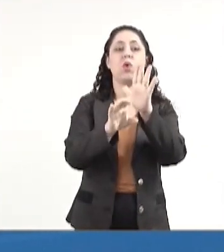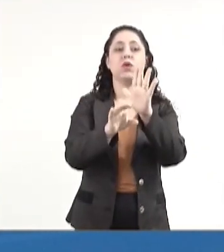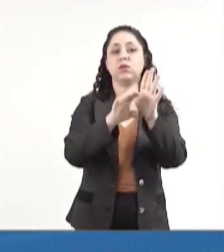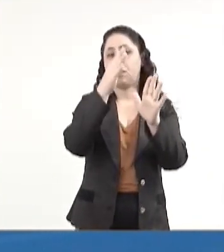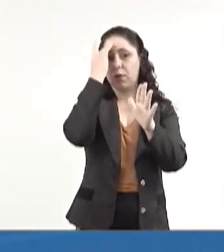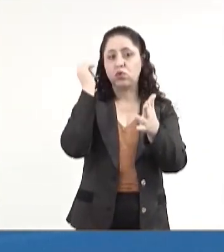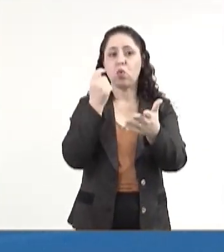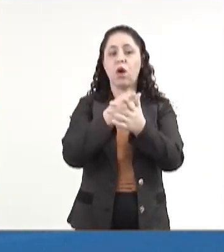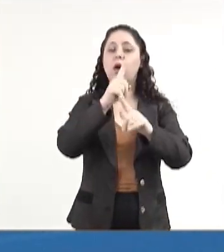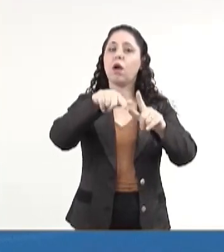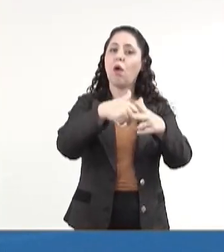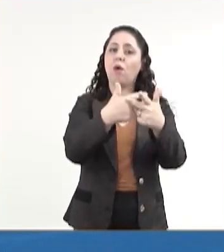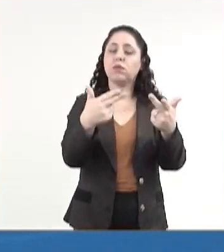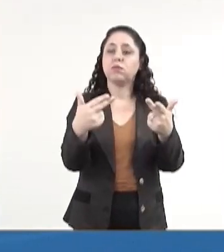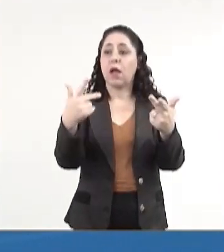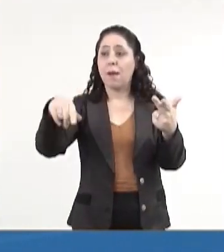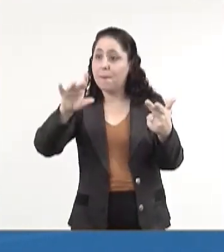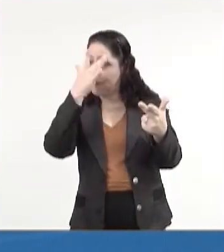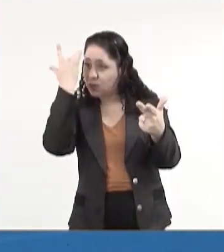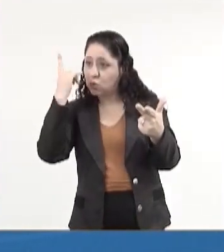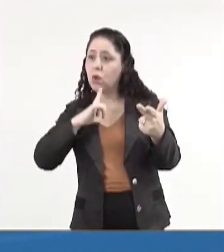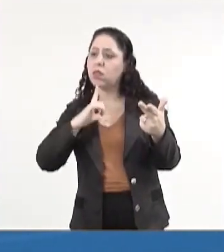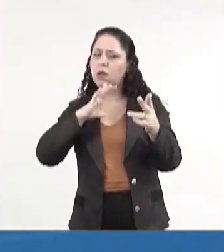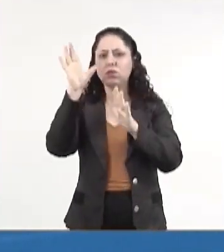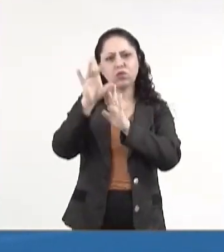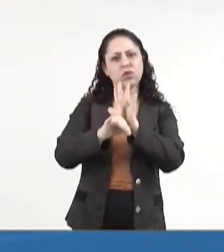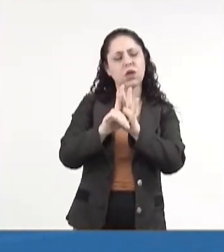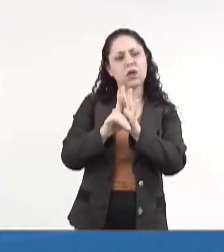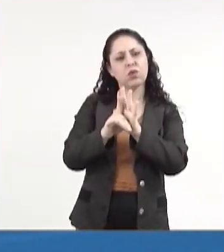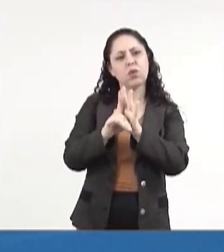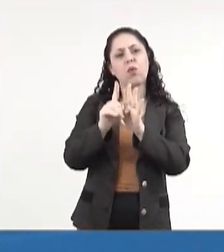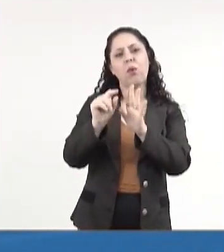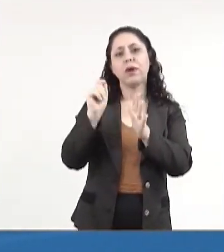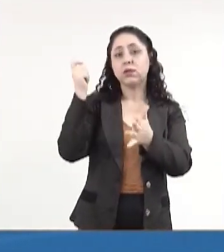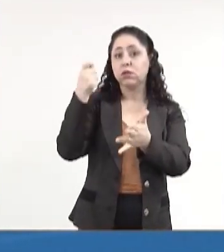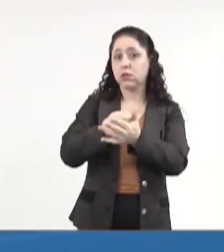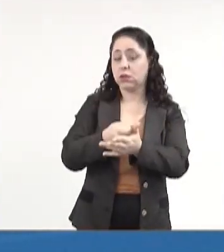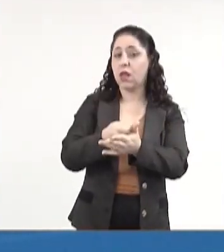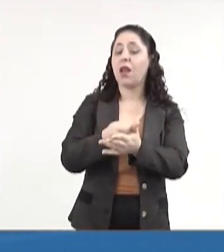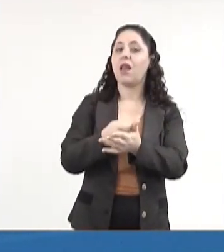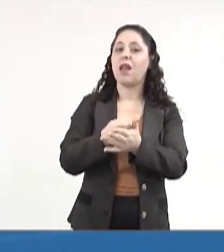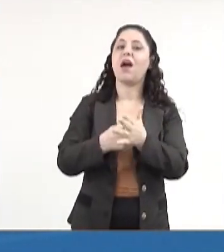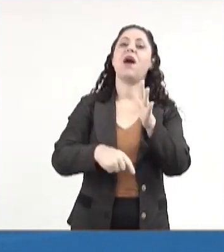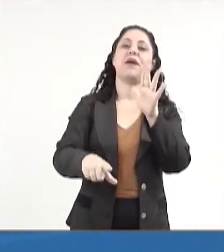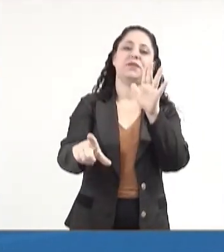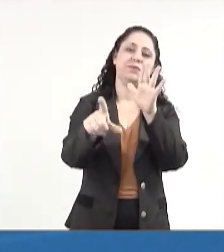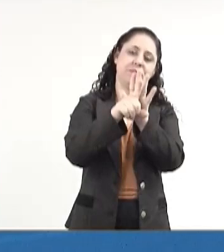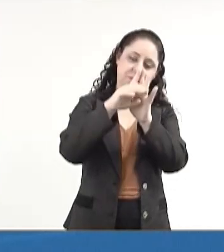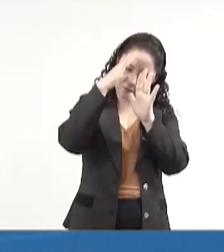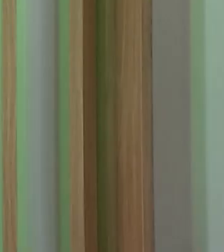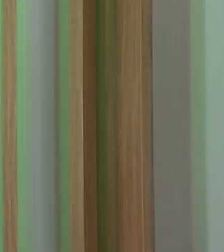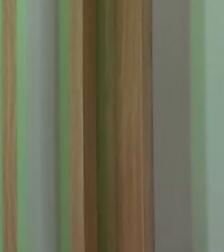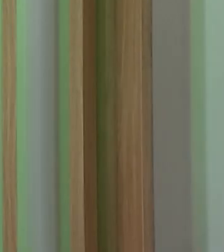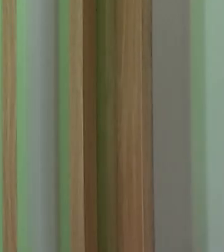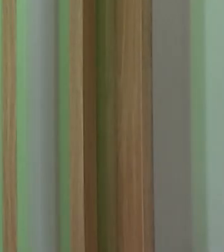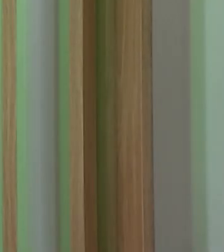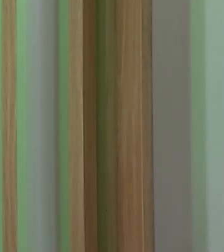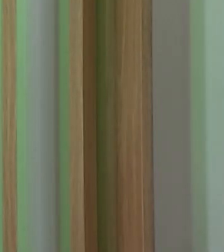de Defesa do Consumidor para que o consumidor tenha esse direito e esse direito seja amparado e seja